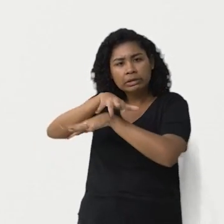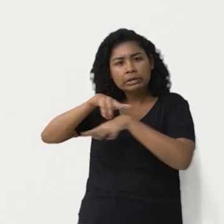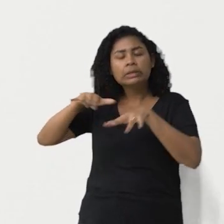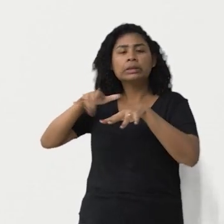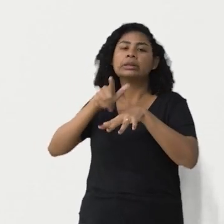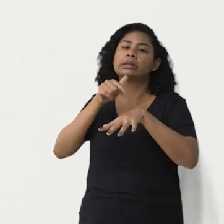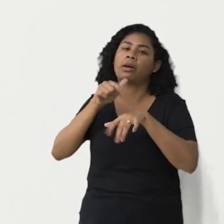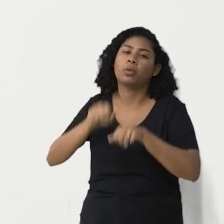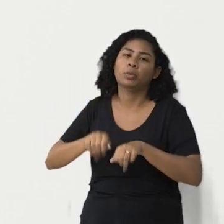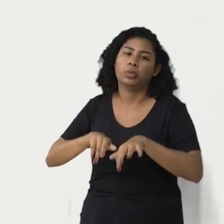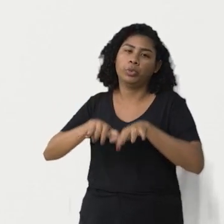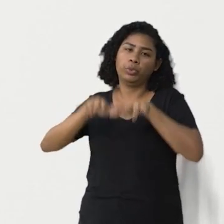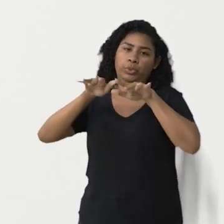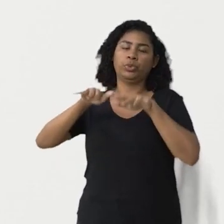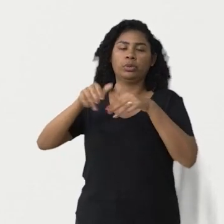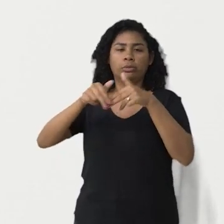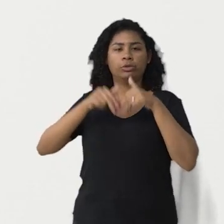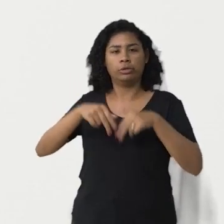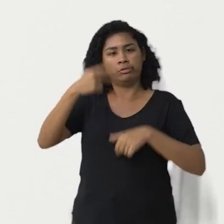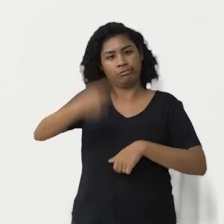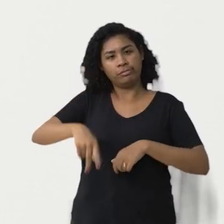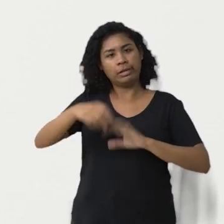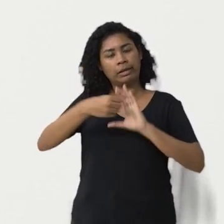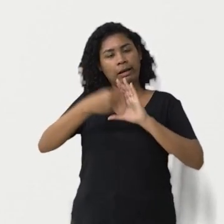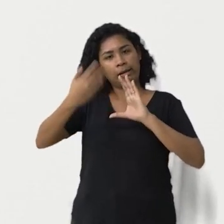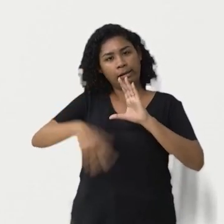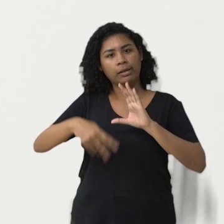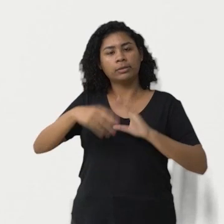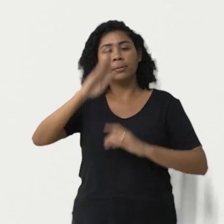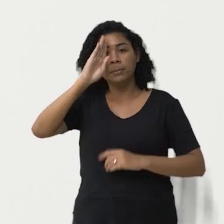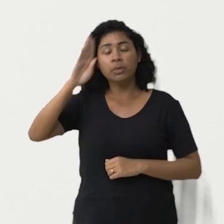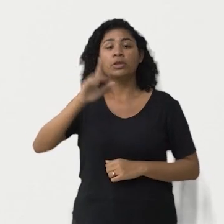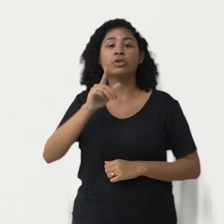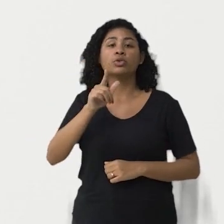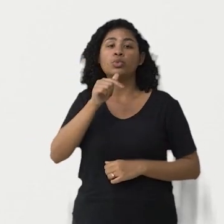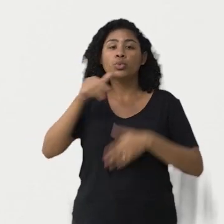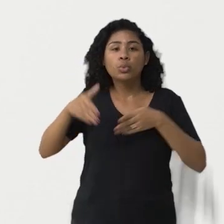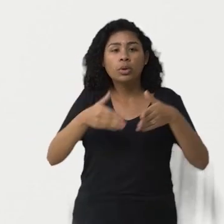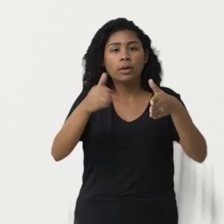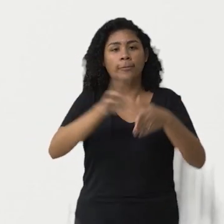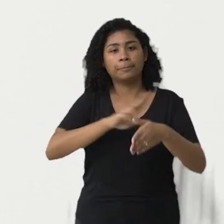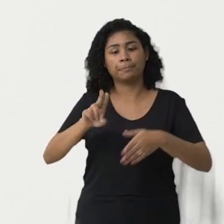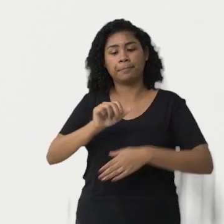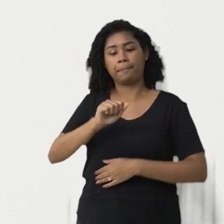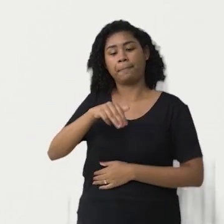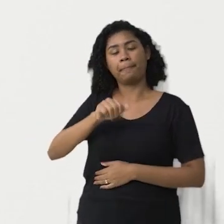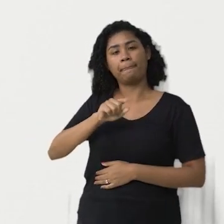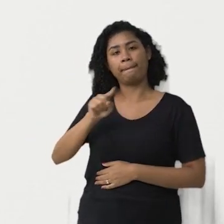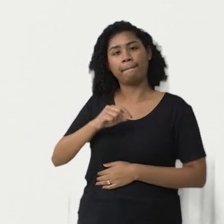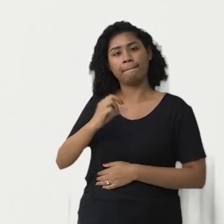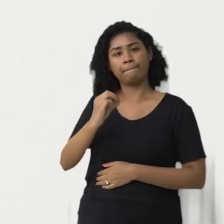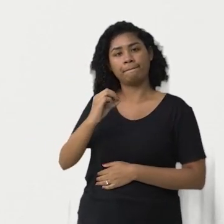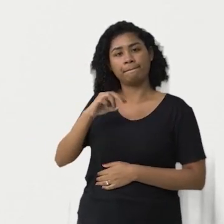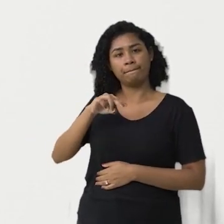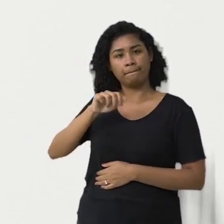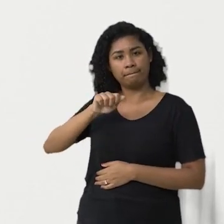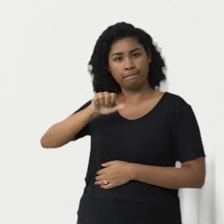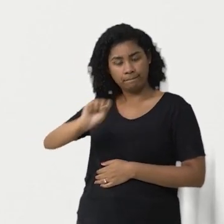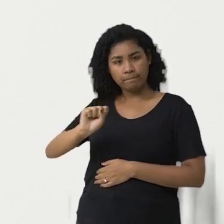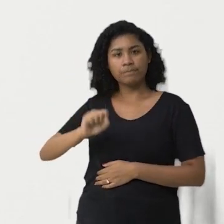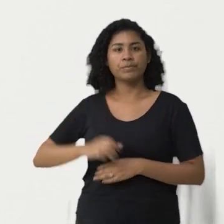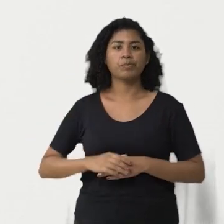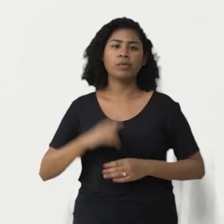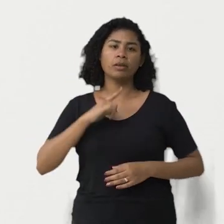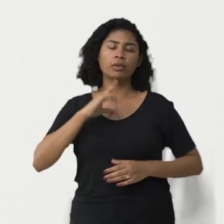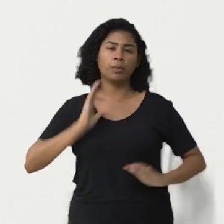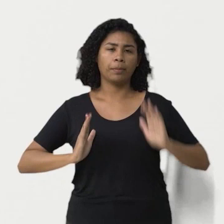rios aqui da Amazônia, principalmente o rio Amazonas. O período das maiores cheias dos rios